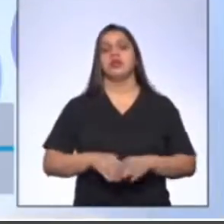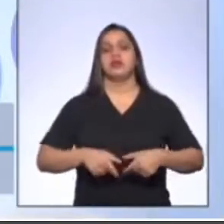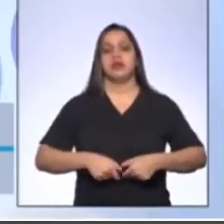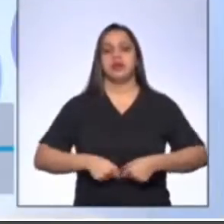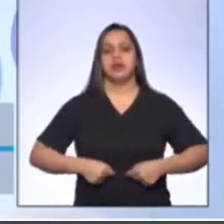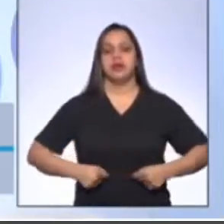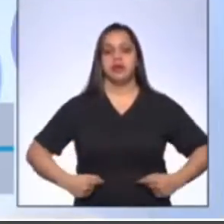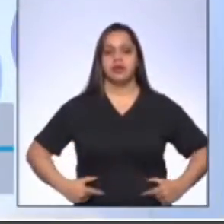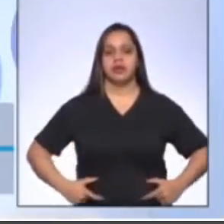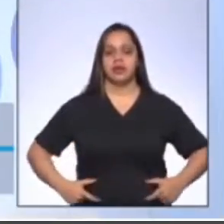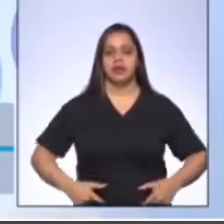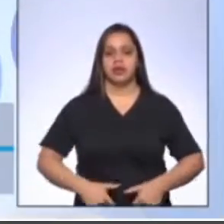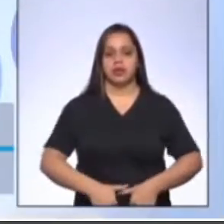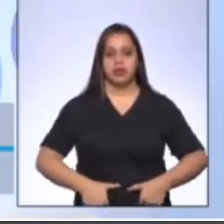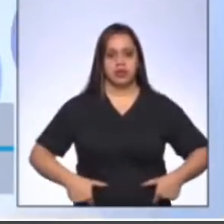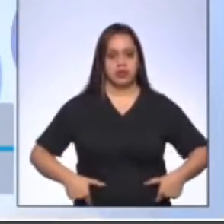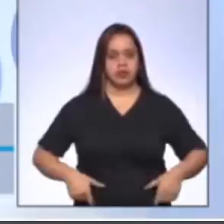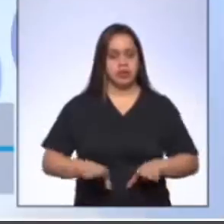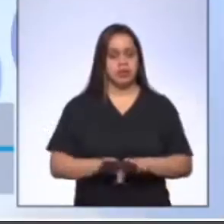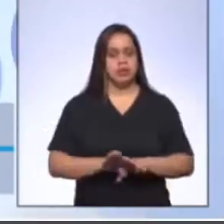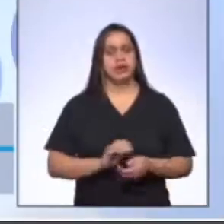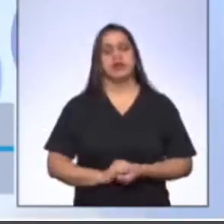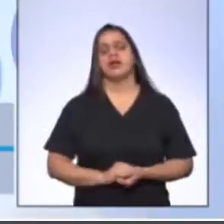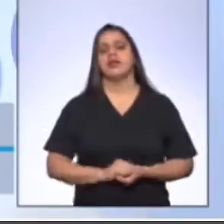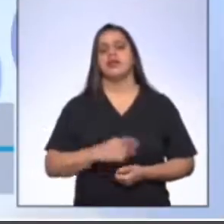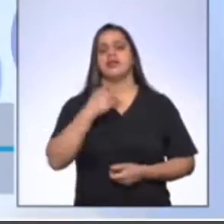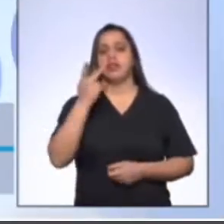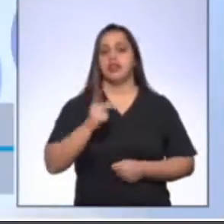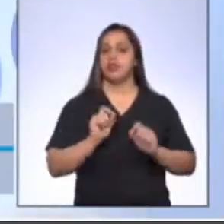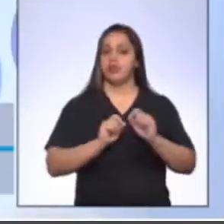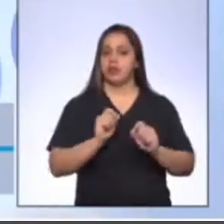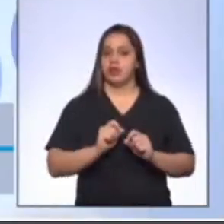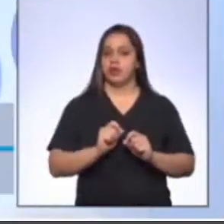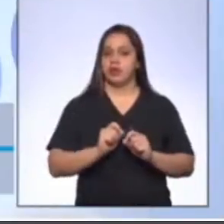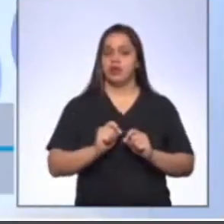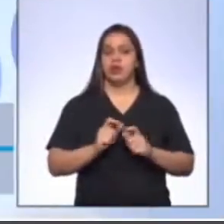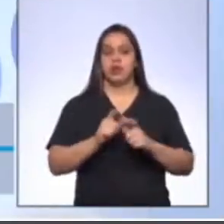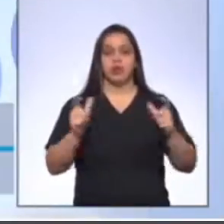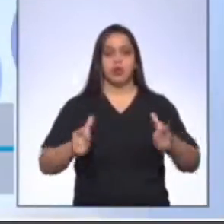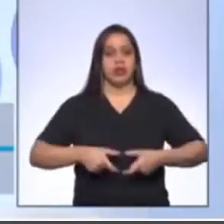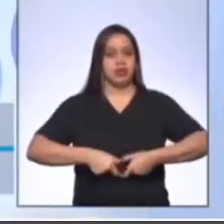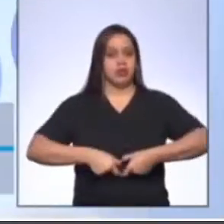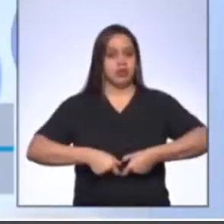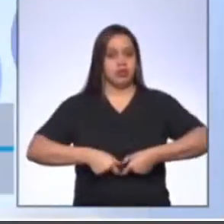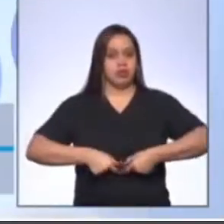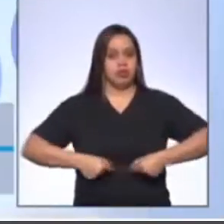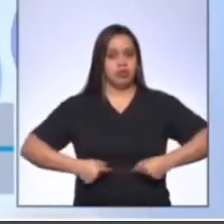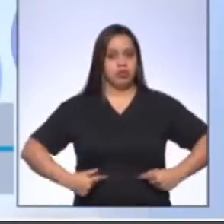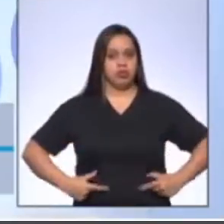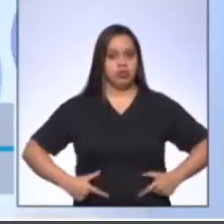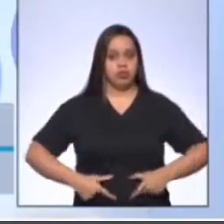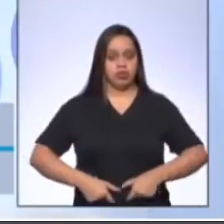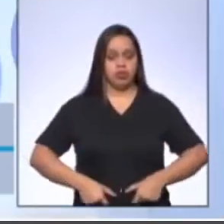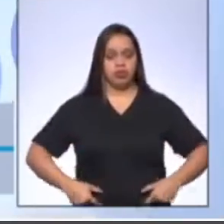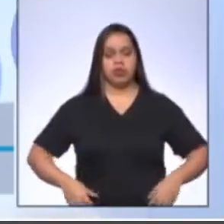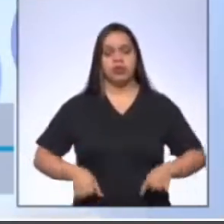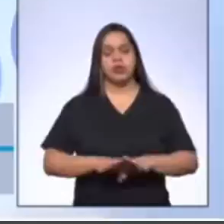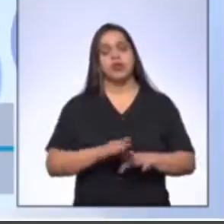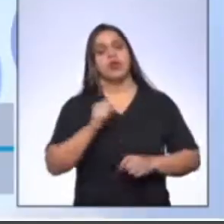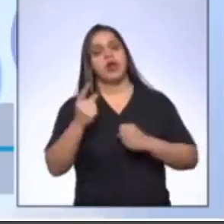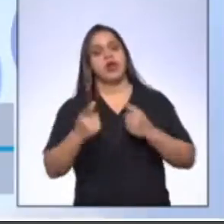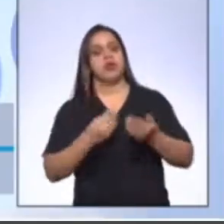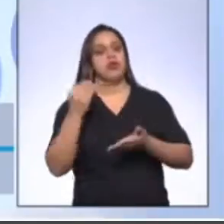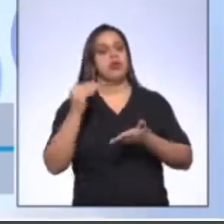é teve uma confusão zinha aí do intestino é de uma maneira geral e algumas arriscar eu escrever grosso